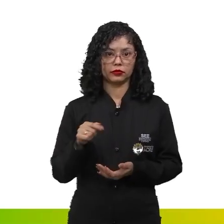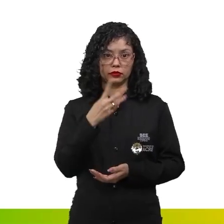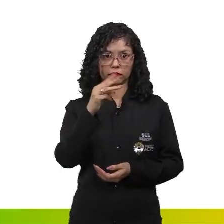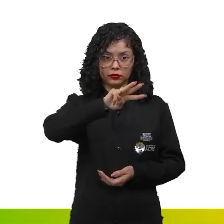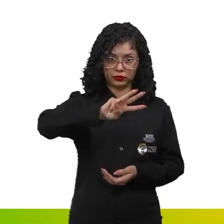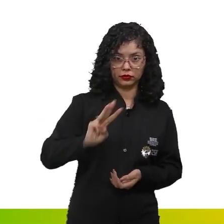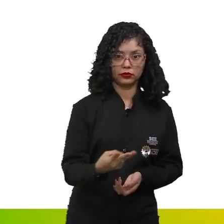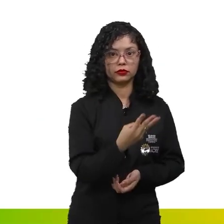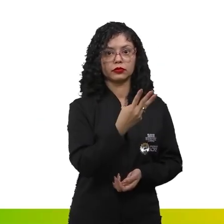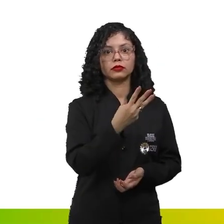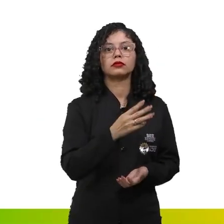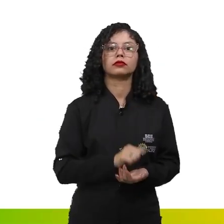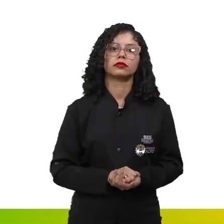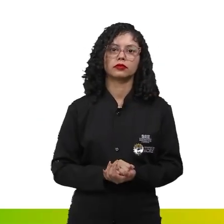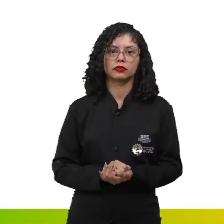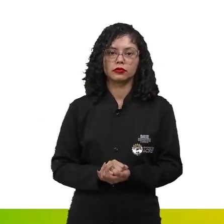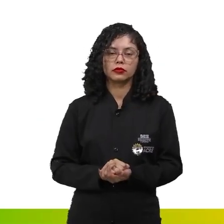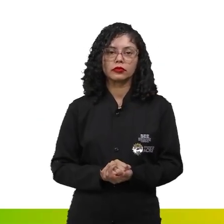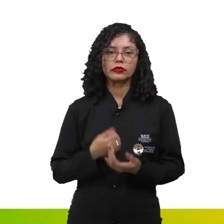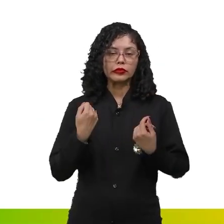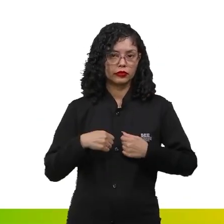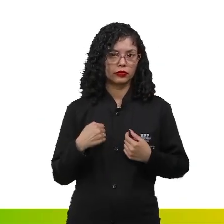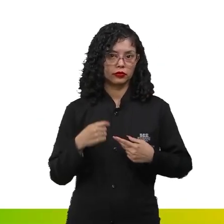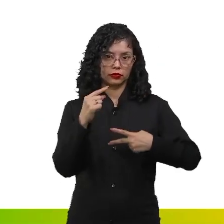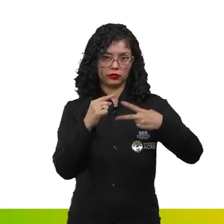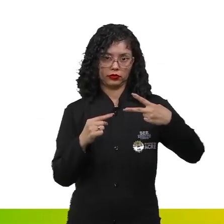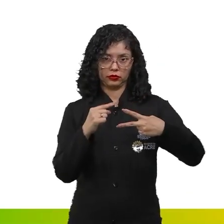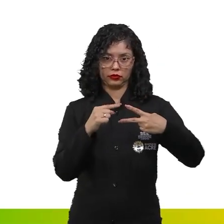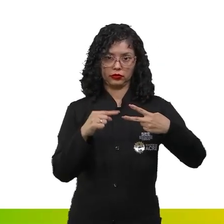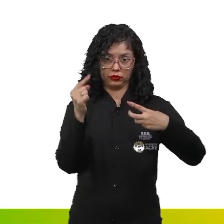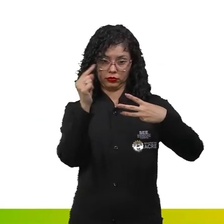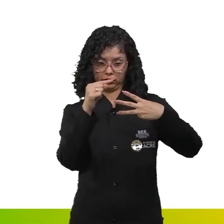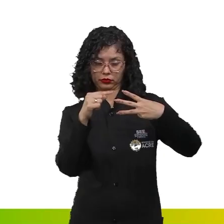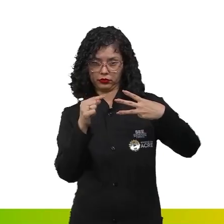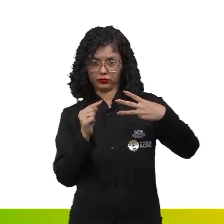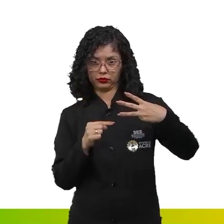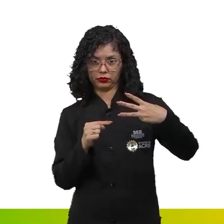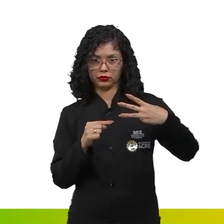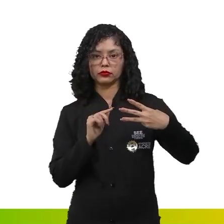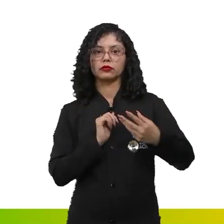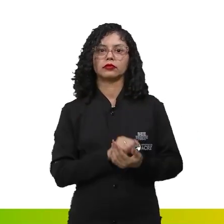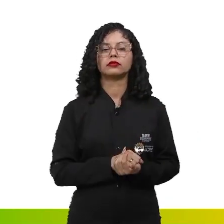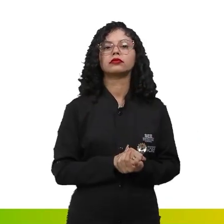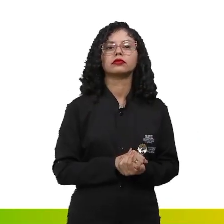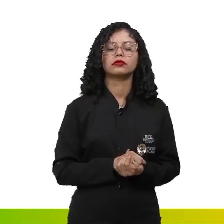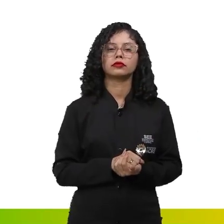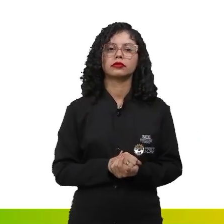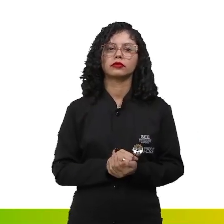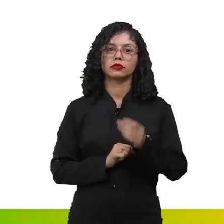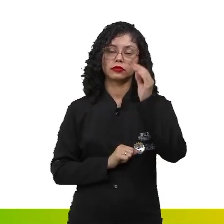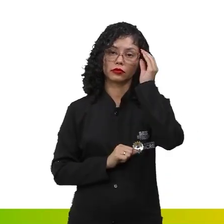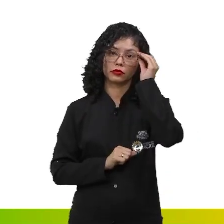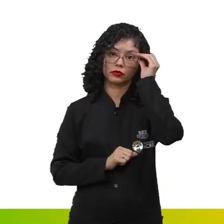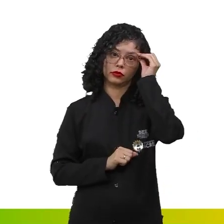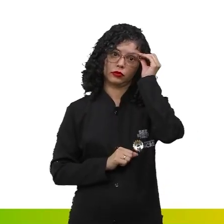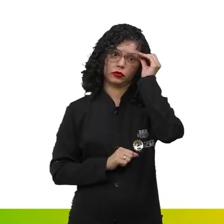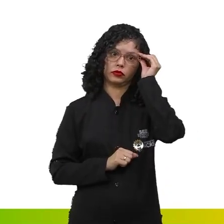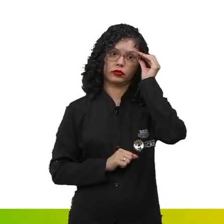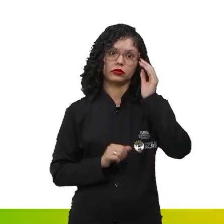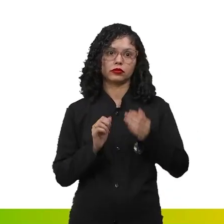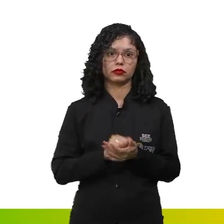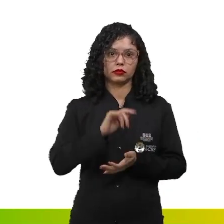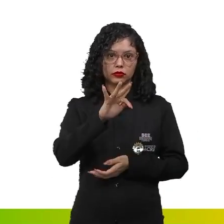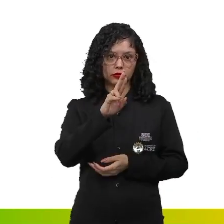a quantia de R$3.000 precisa ser dividida entre Amanda, Thaís e Heloísa, de